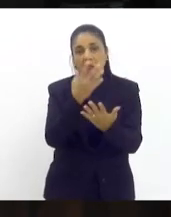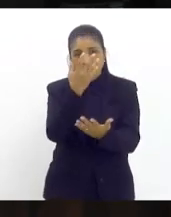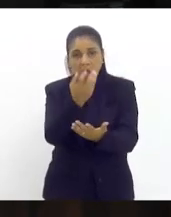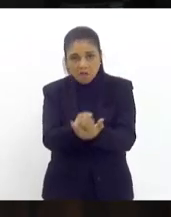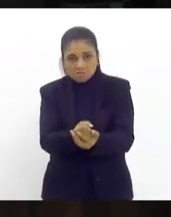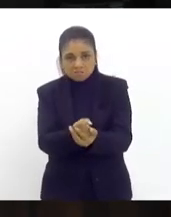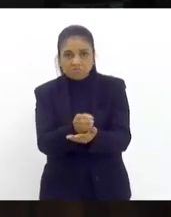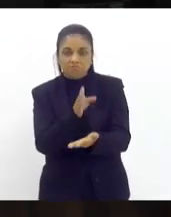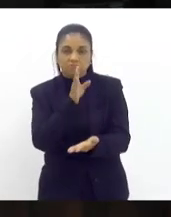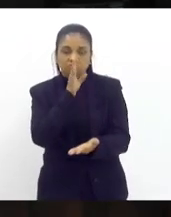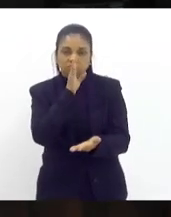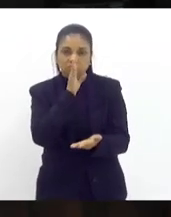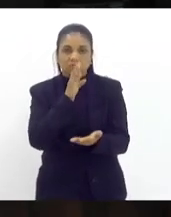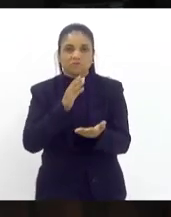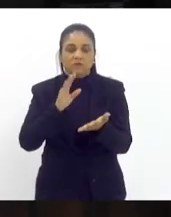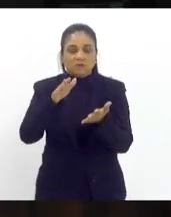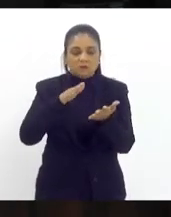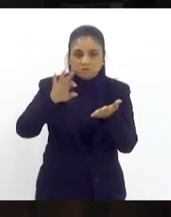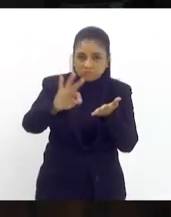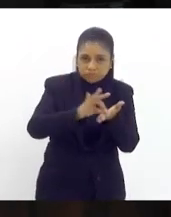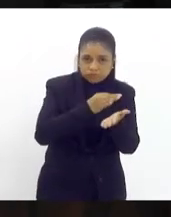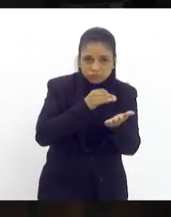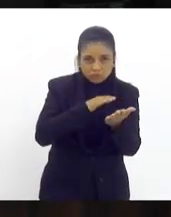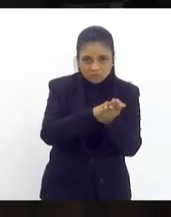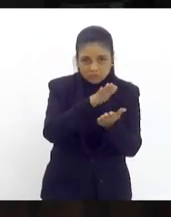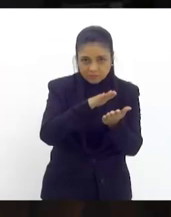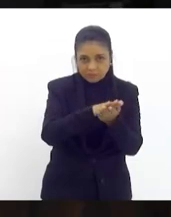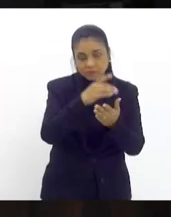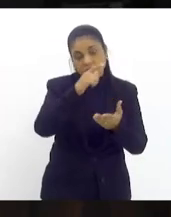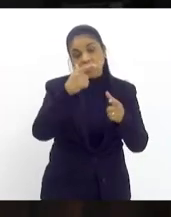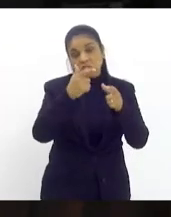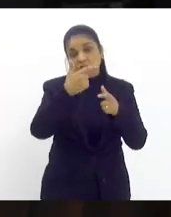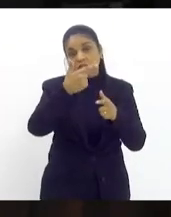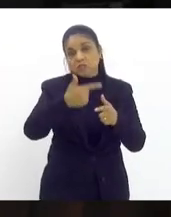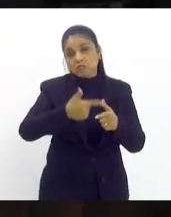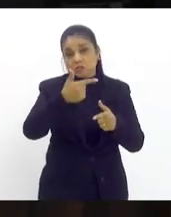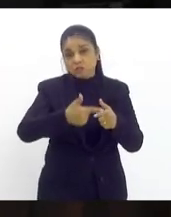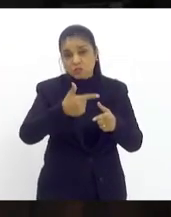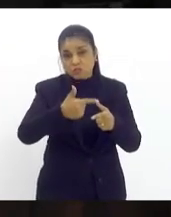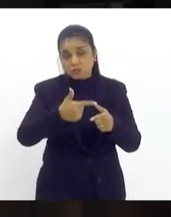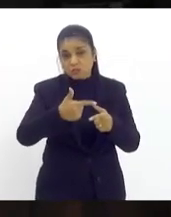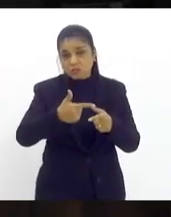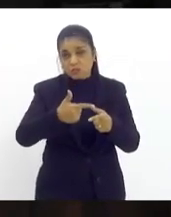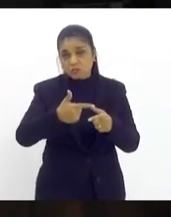estão aprovado vai a redação do vencido para a segunda